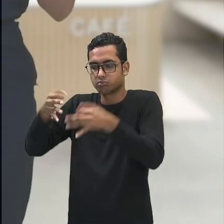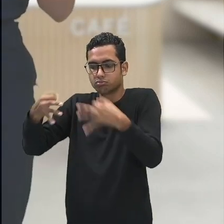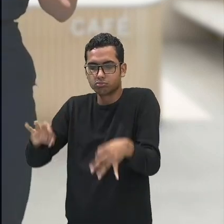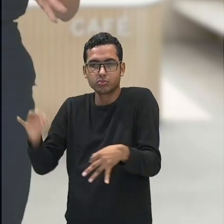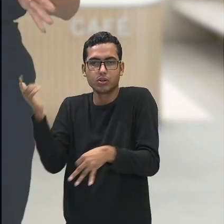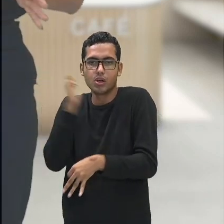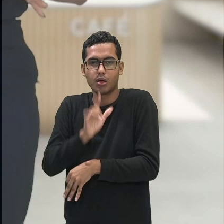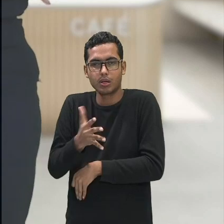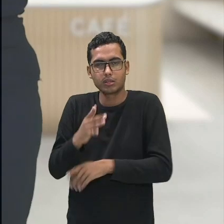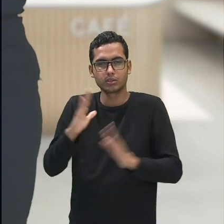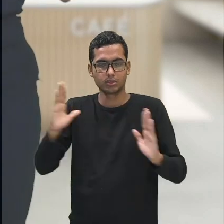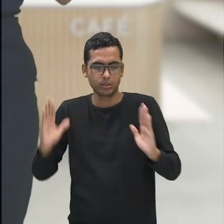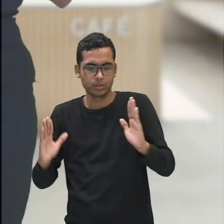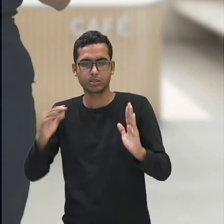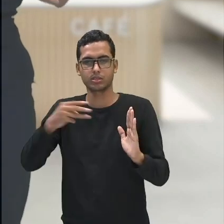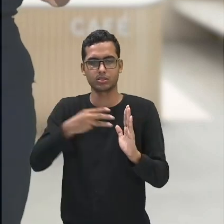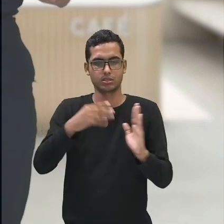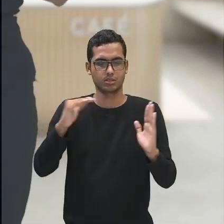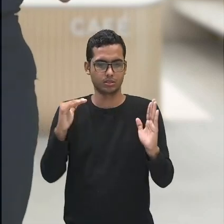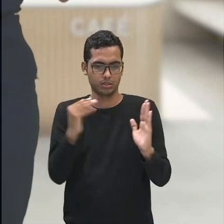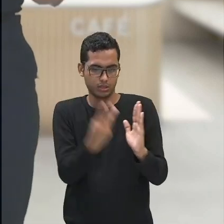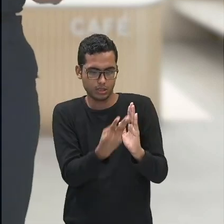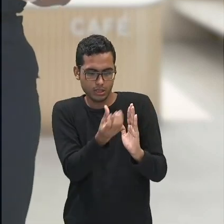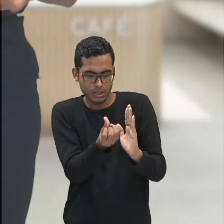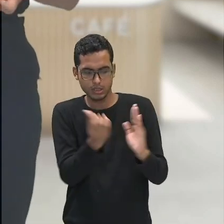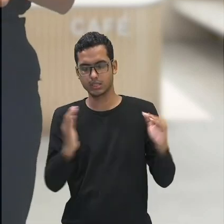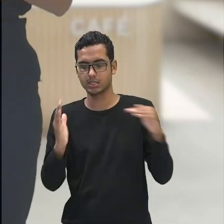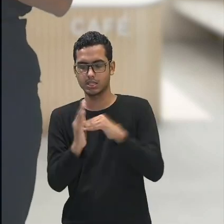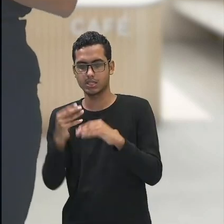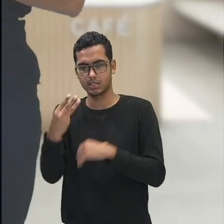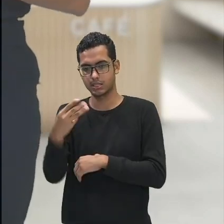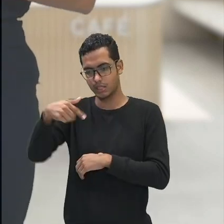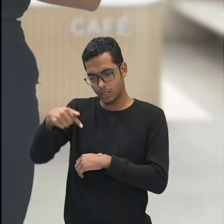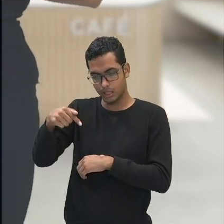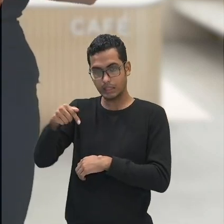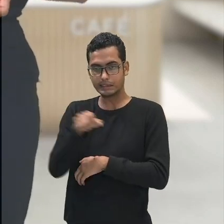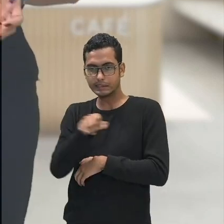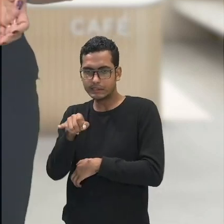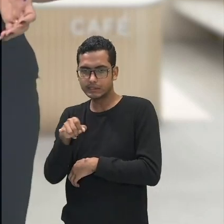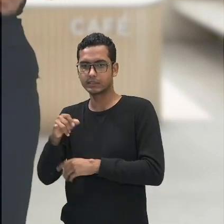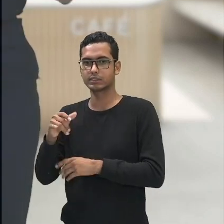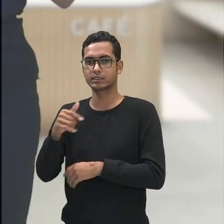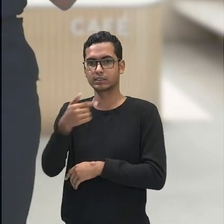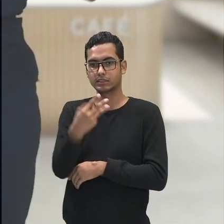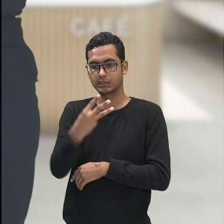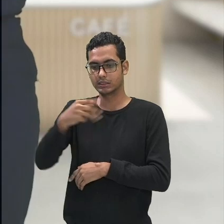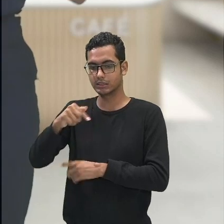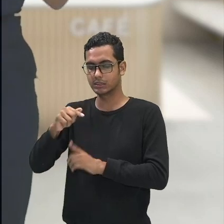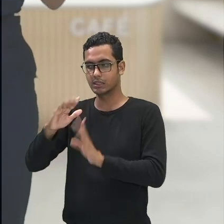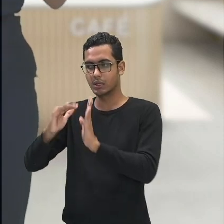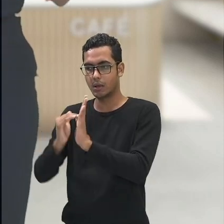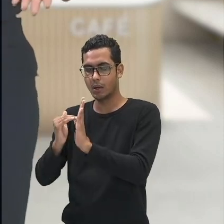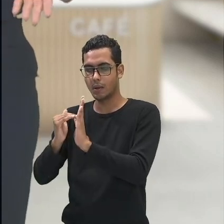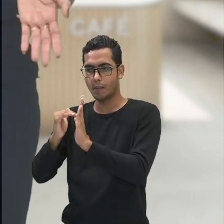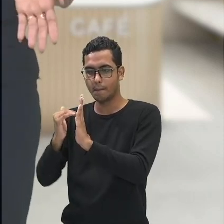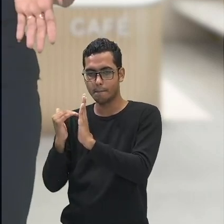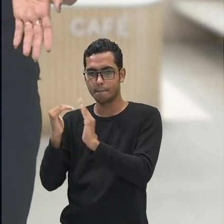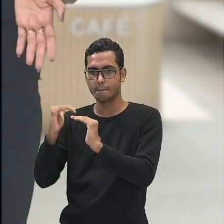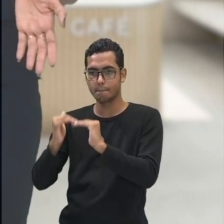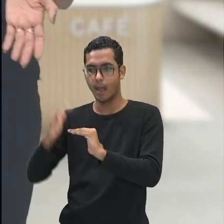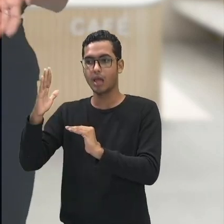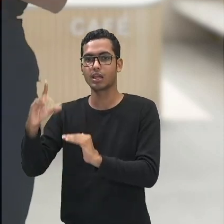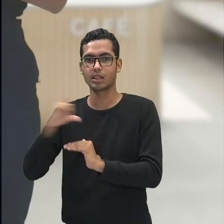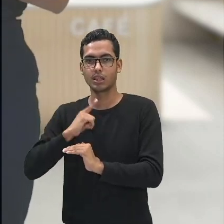entre 36 a 37 graus. Né? A gente sabe que quando passa ali de 37, a gente já tem reações como